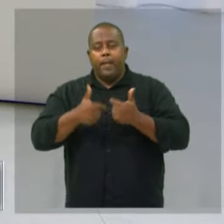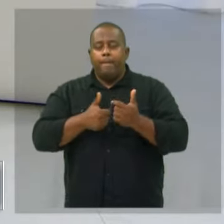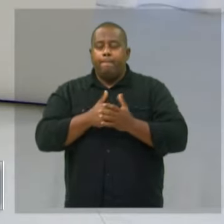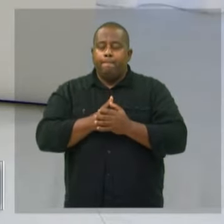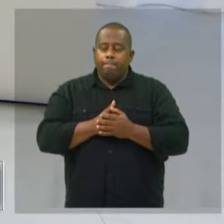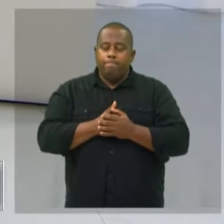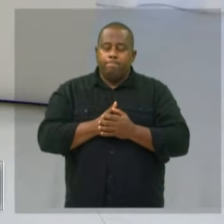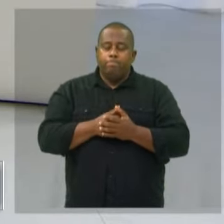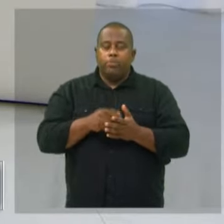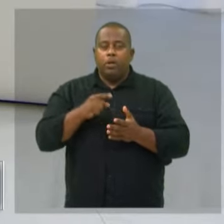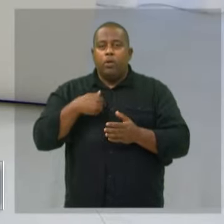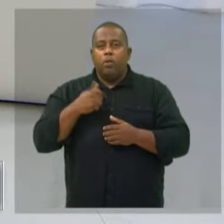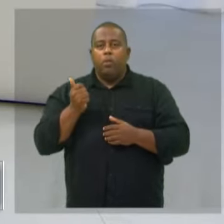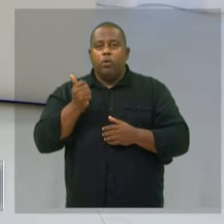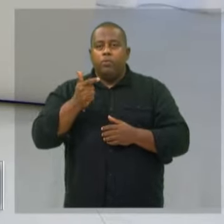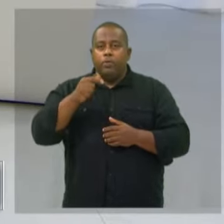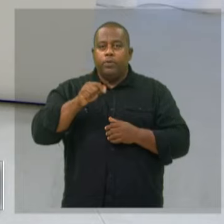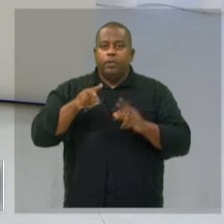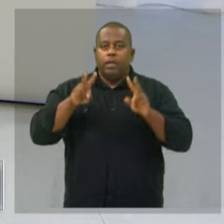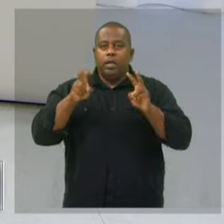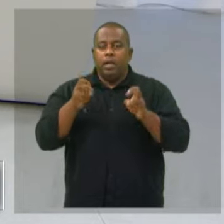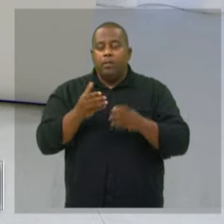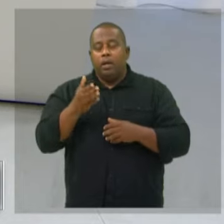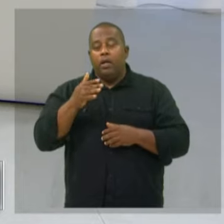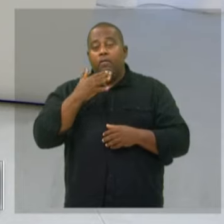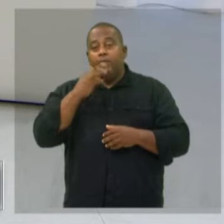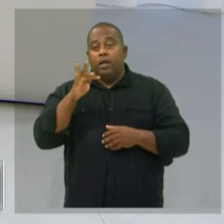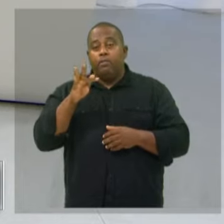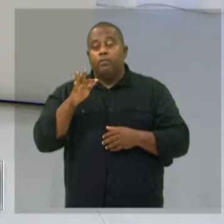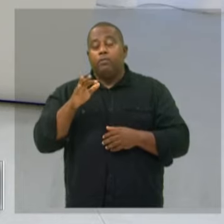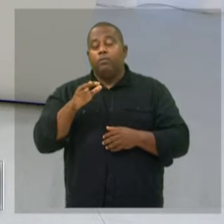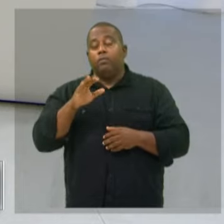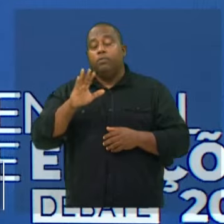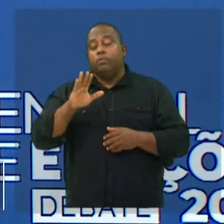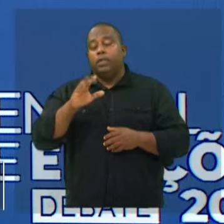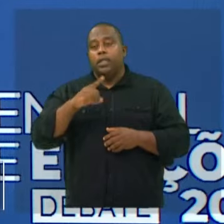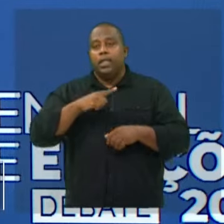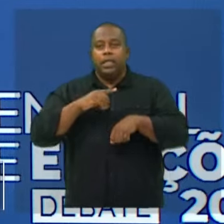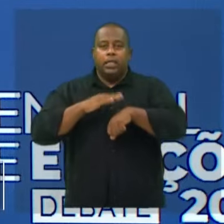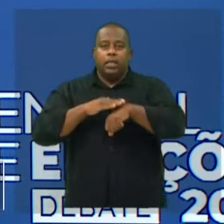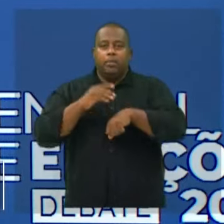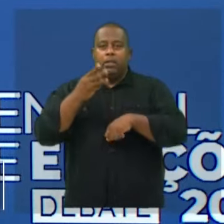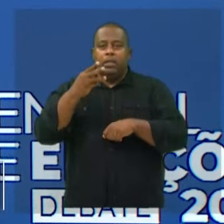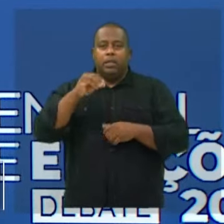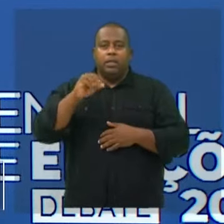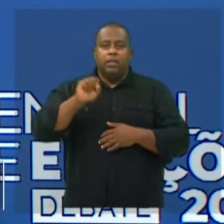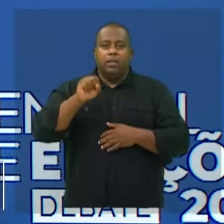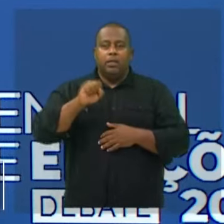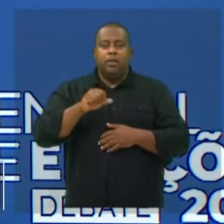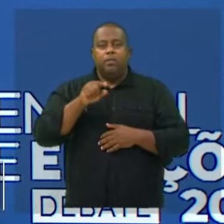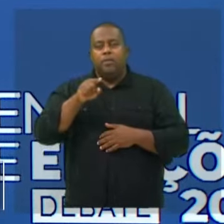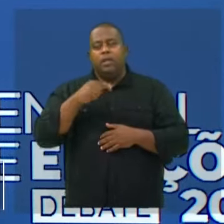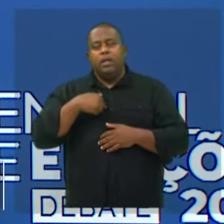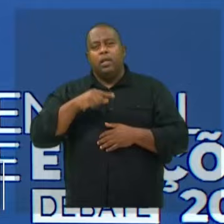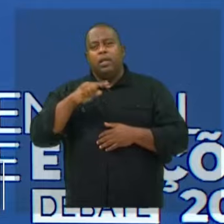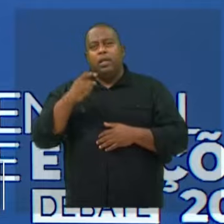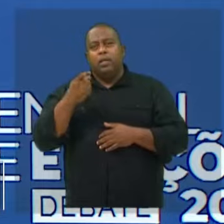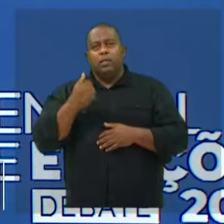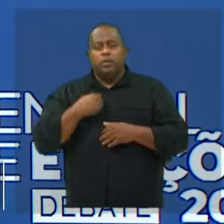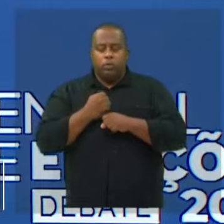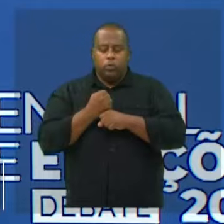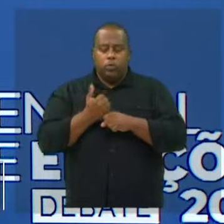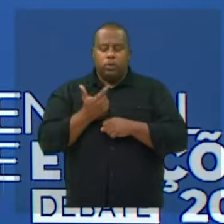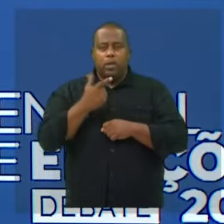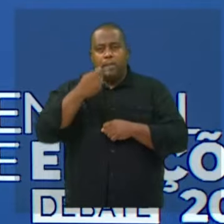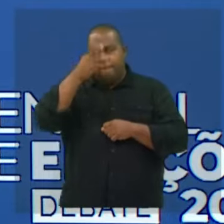geração de emprego é o próximo tema candidato Flávio Senor tem 30 segundos candidato o senhor foi Prefeito durante 12 anos